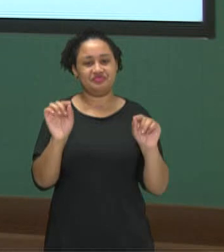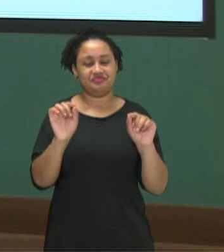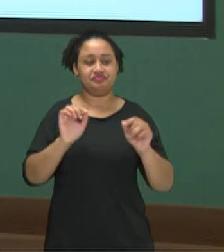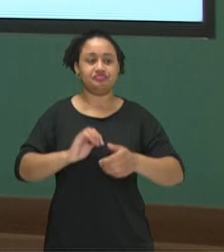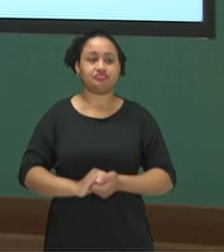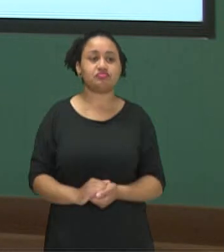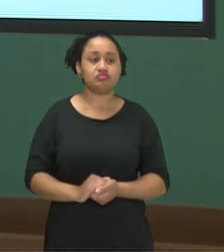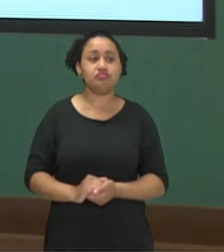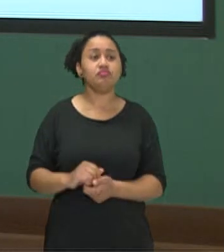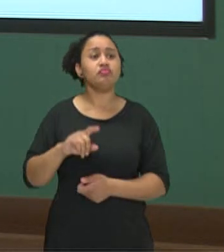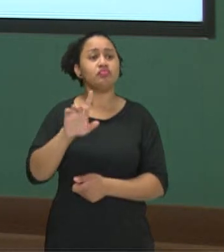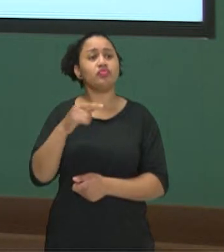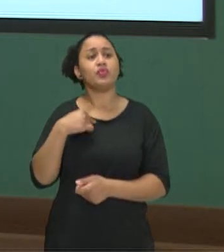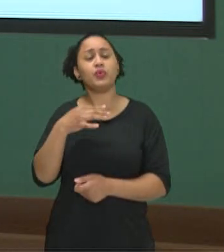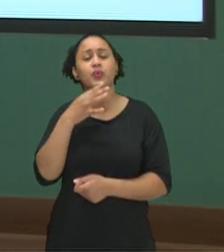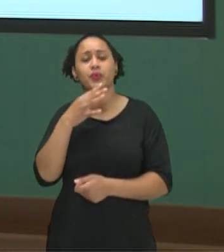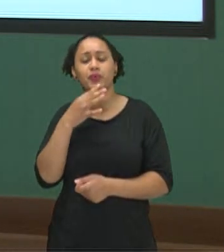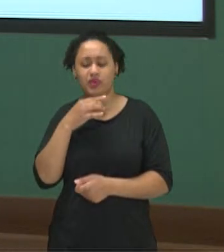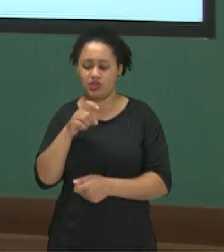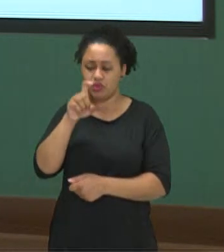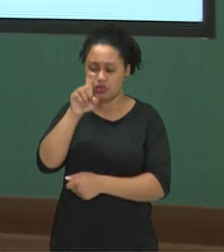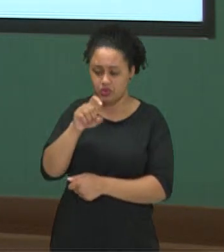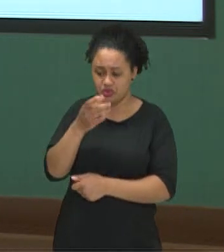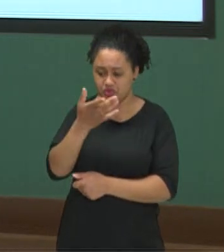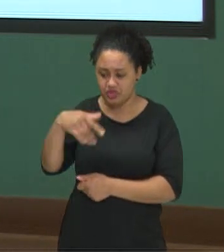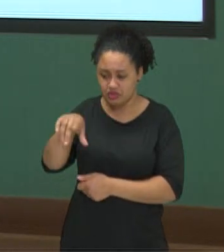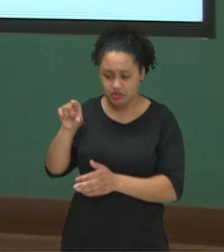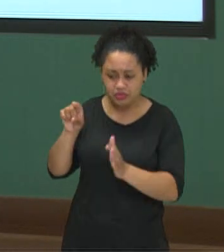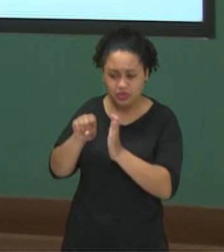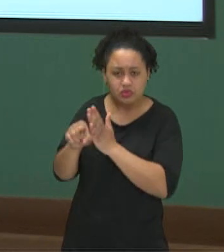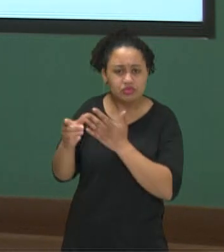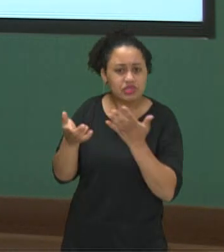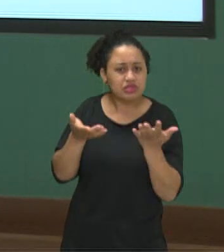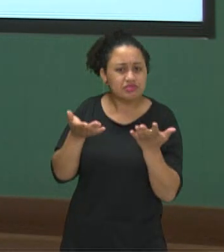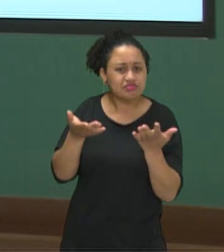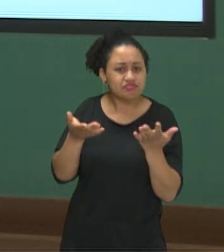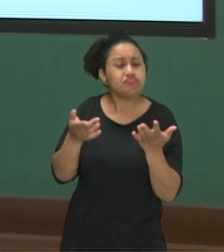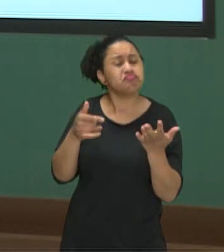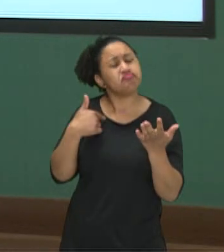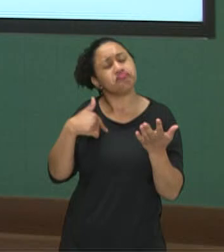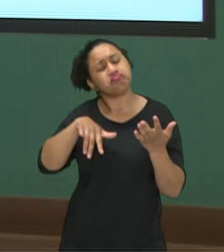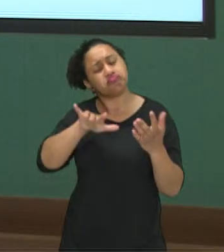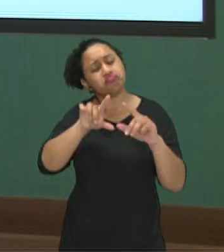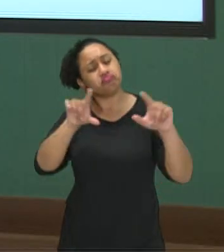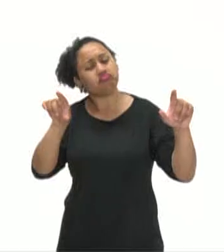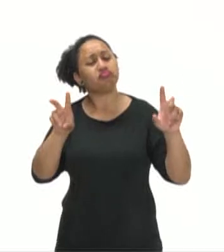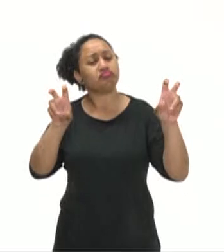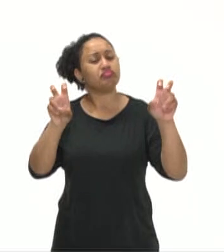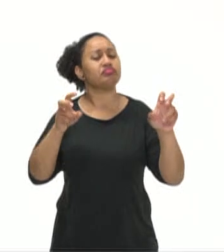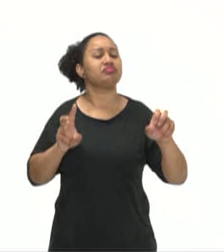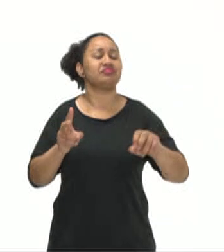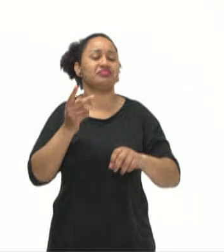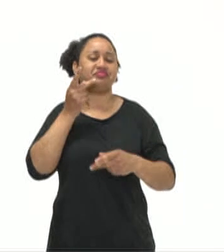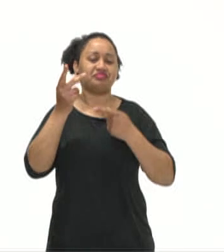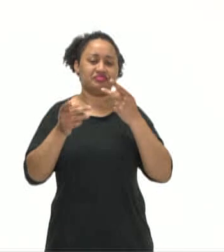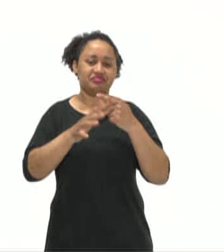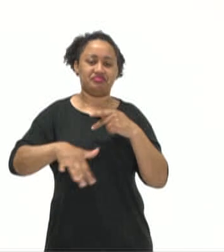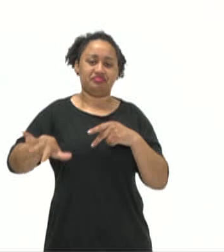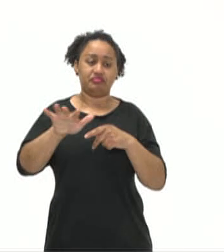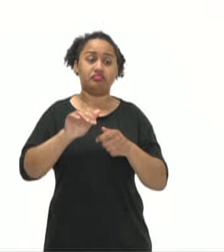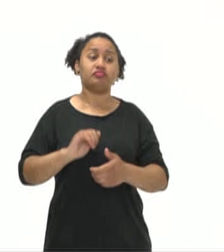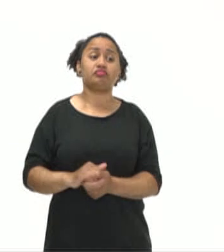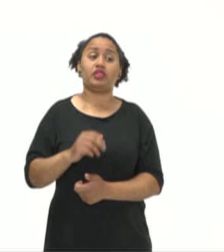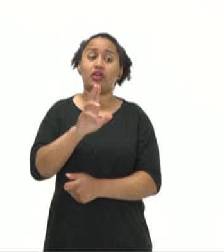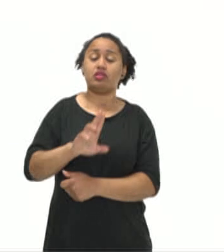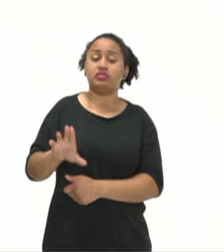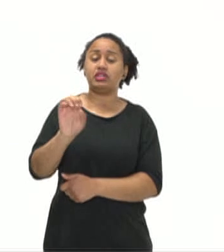Você já ouviu a expressão o X da questão? É uma expressão bem popular até. Ela é utilizada quando temos